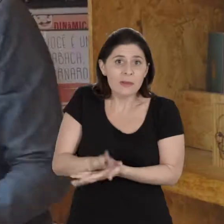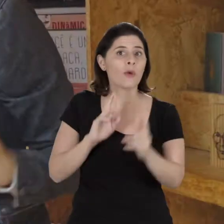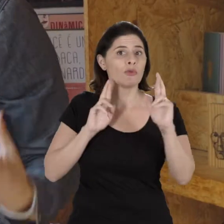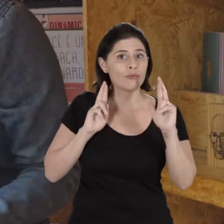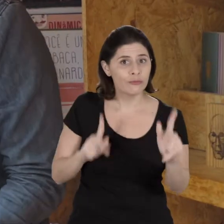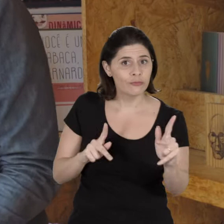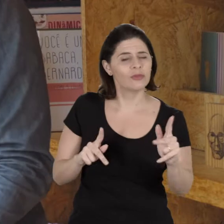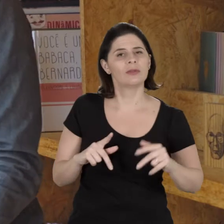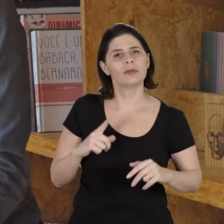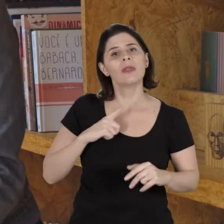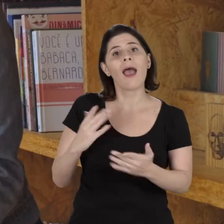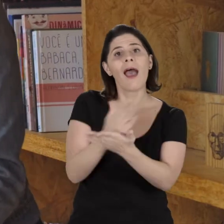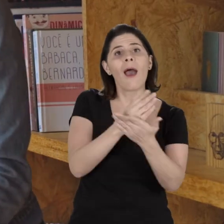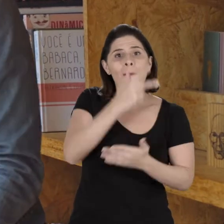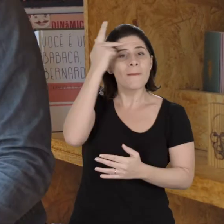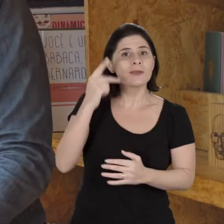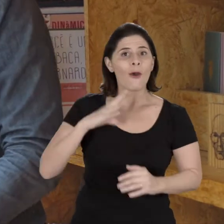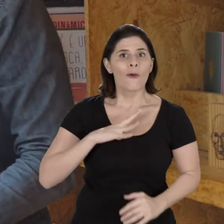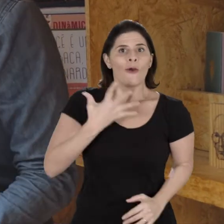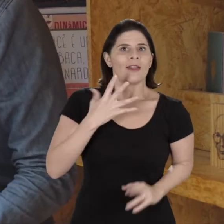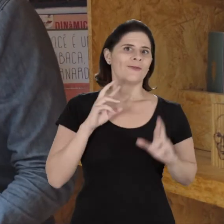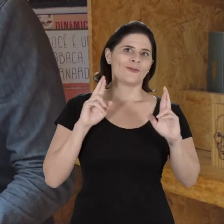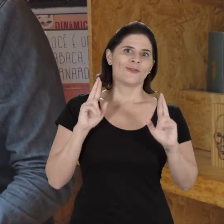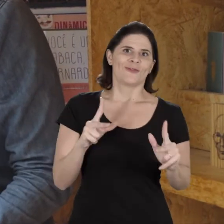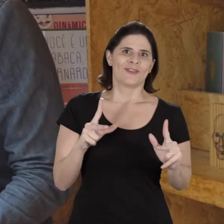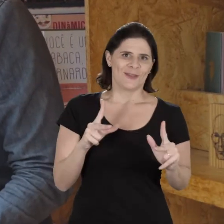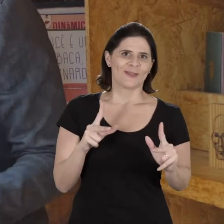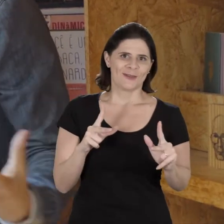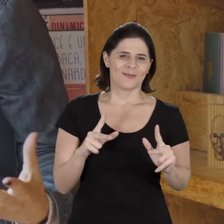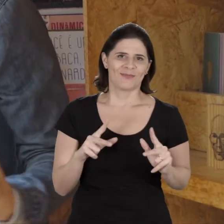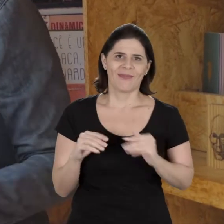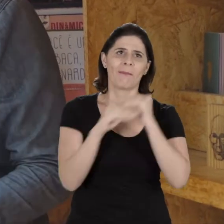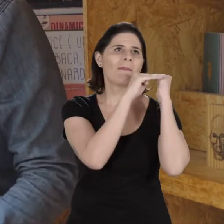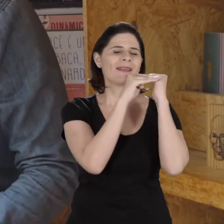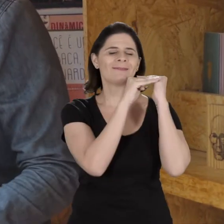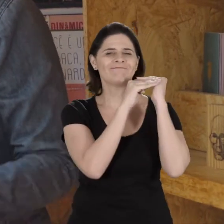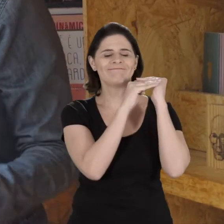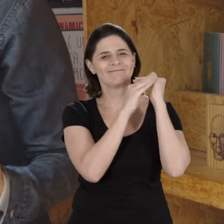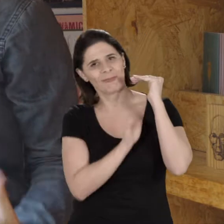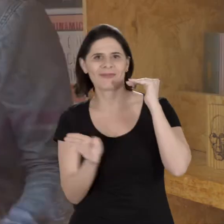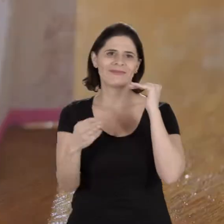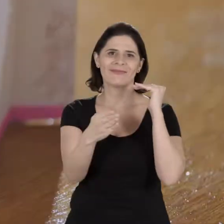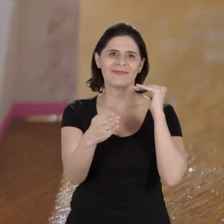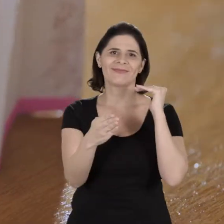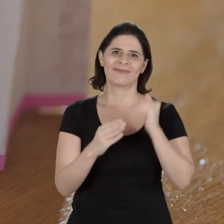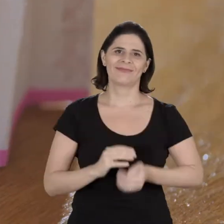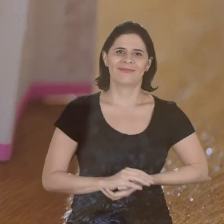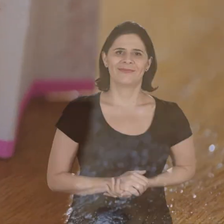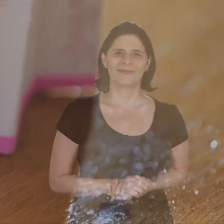diferentes. Então são pessoas que são mais ousadas, né, do que a gente vê nos meios convencionais, né, no meio editorial